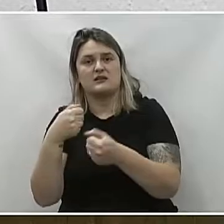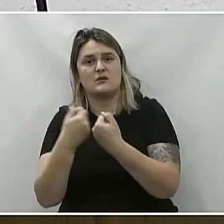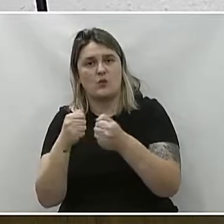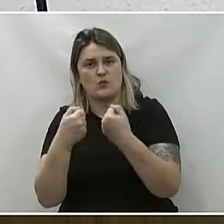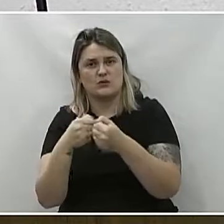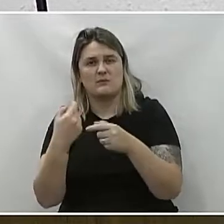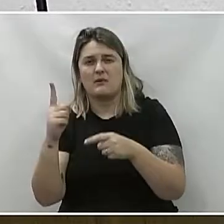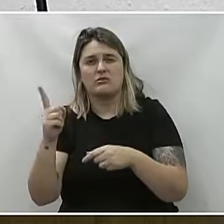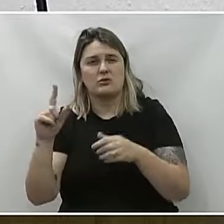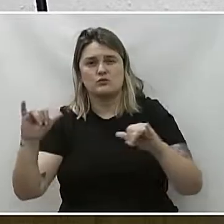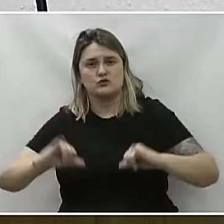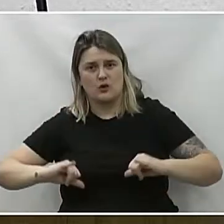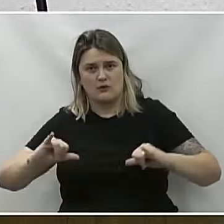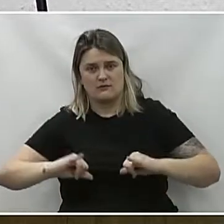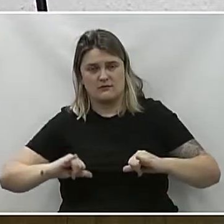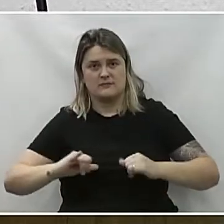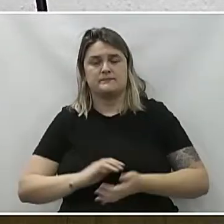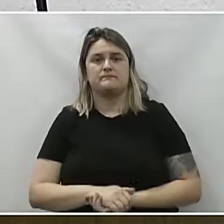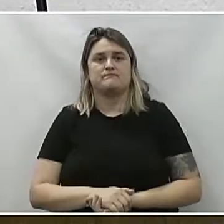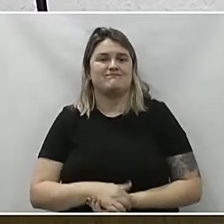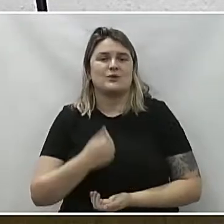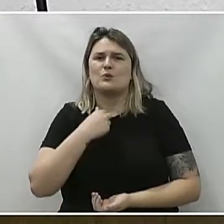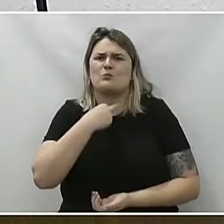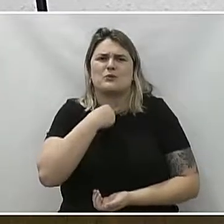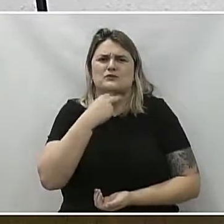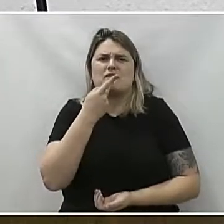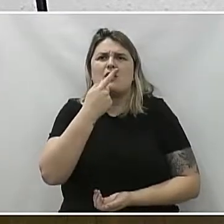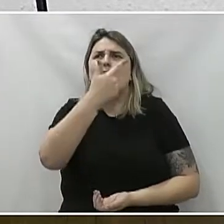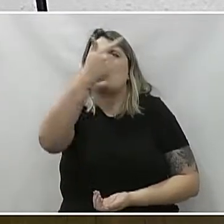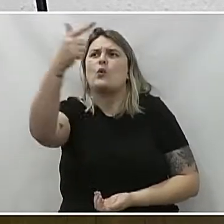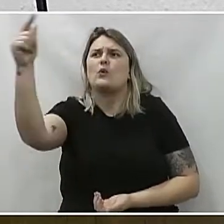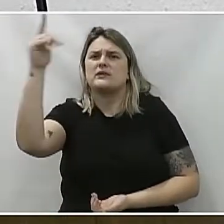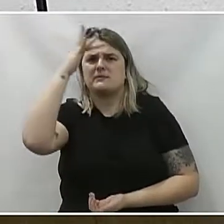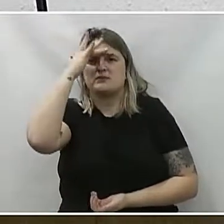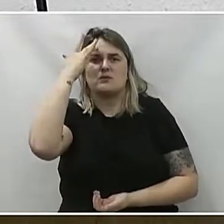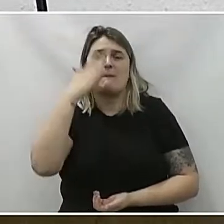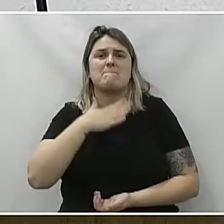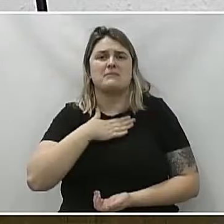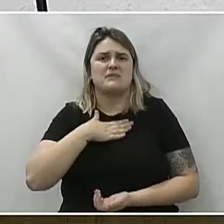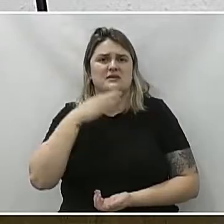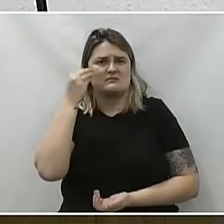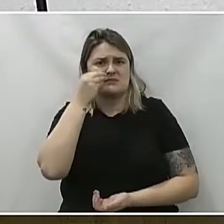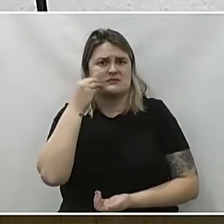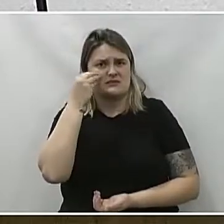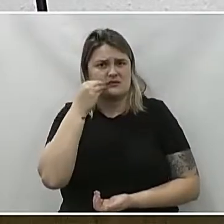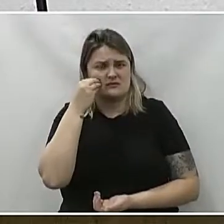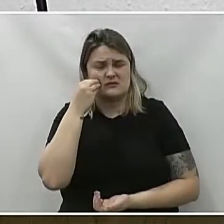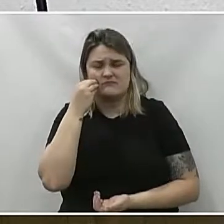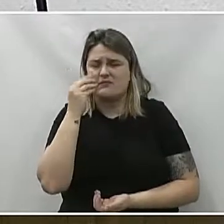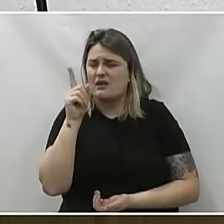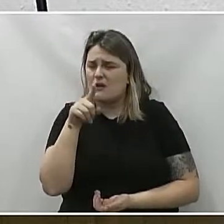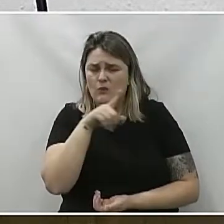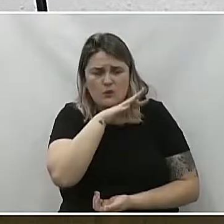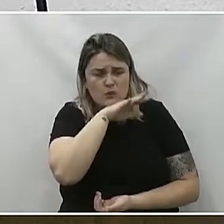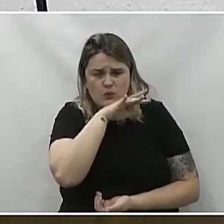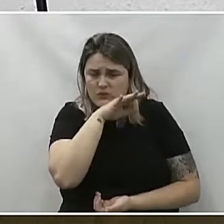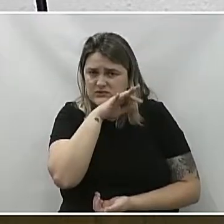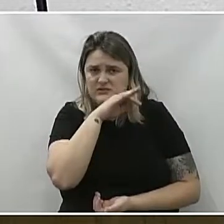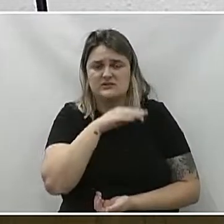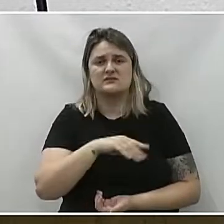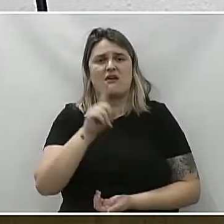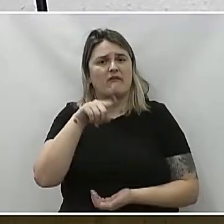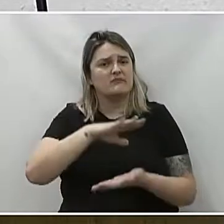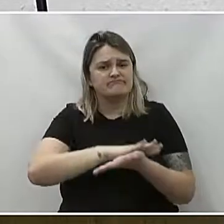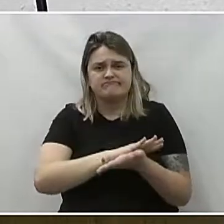dele. Mas eu não posso falar pelos outros pacientes, estou falando por ele. Gente, é terrível, é